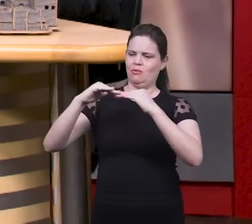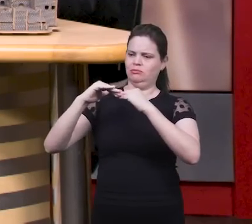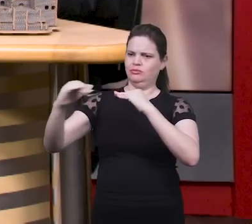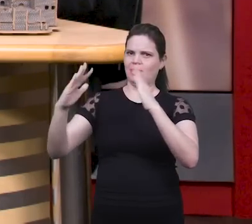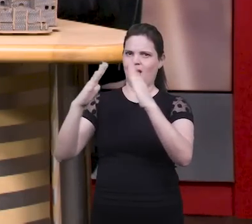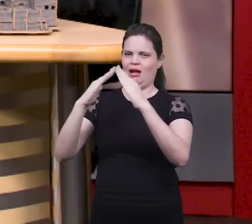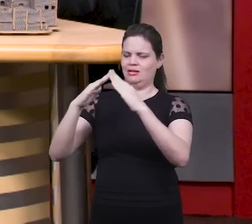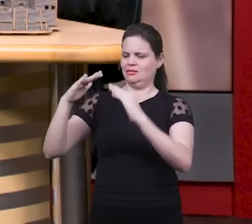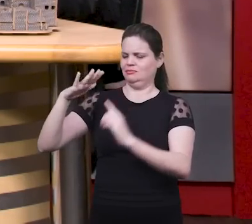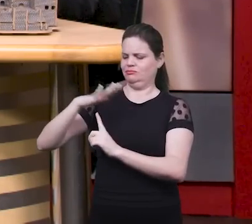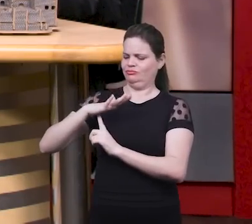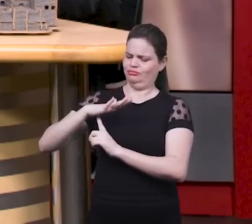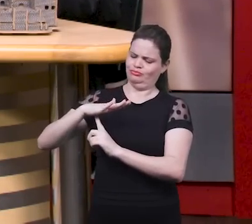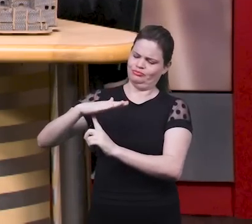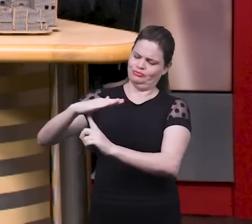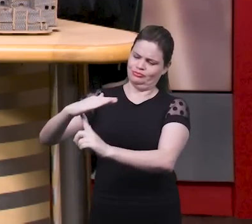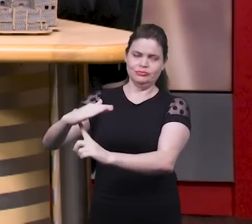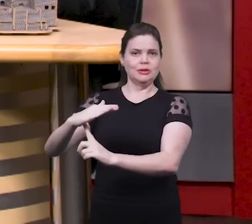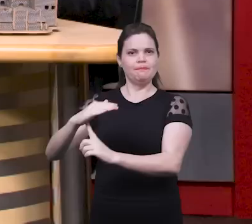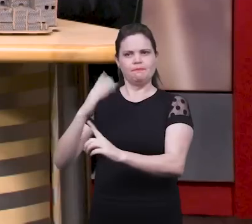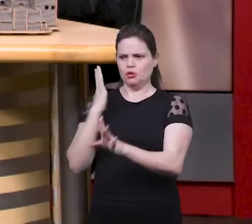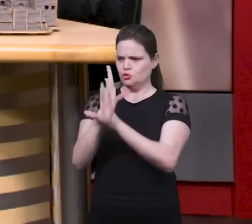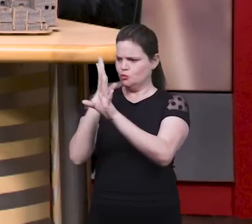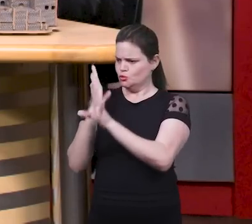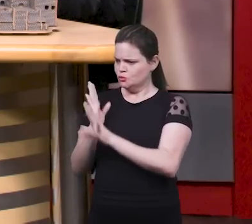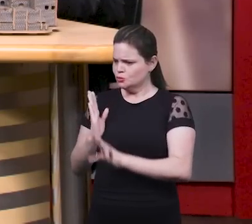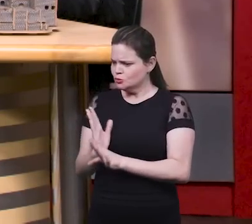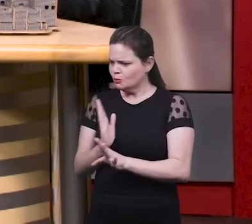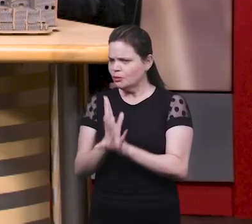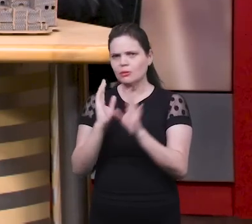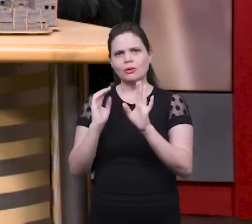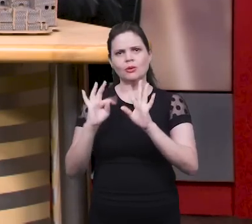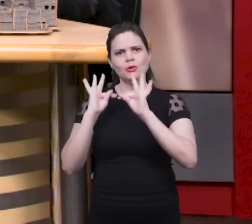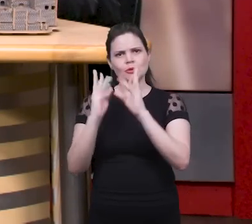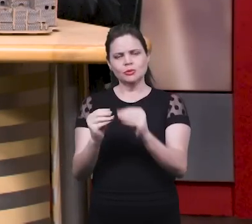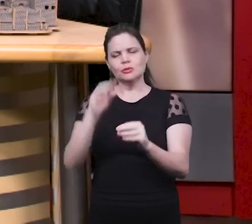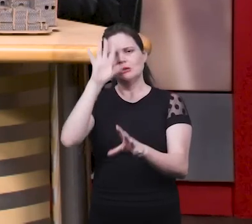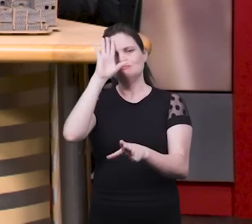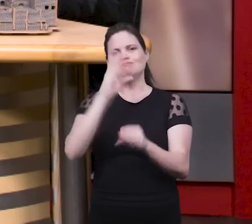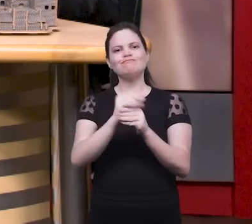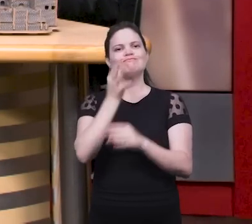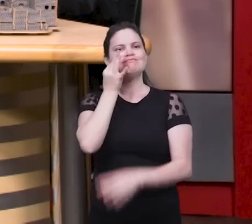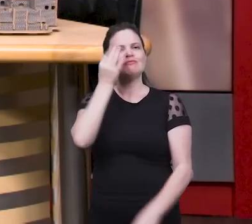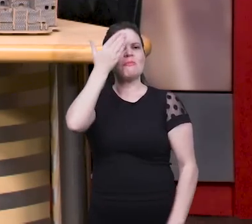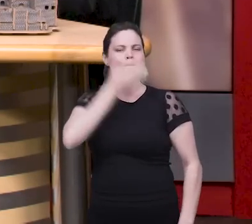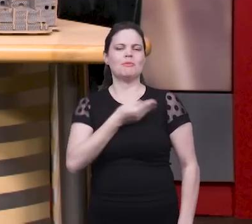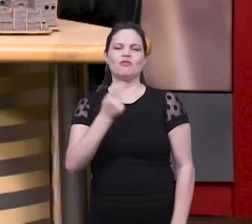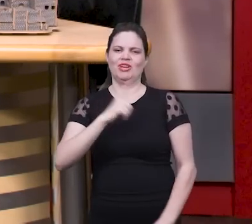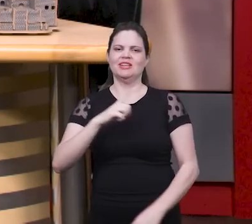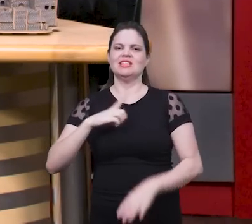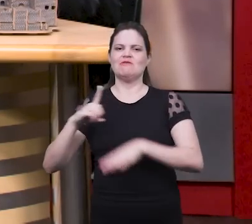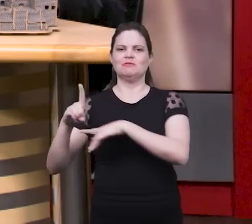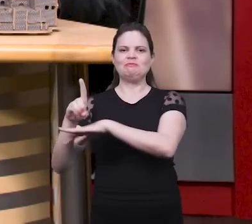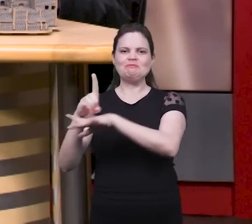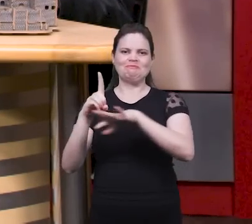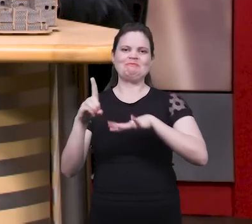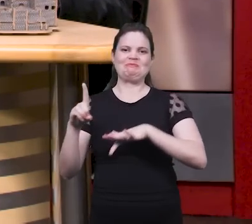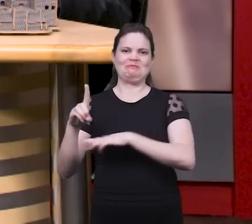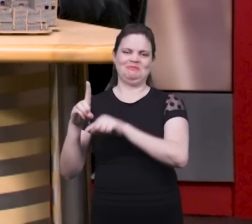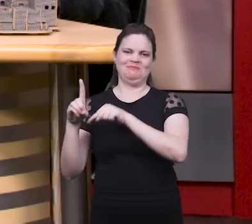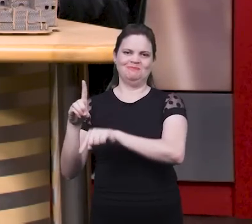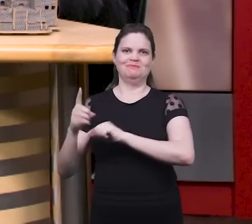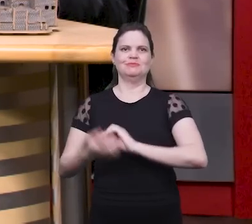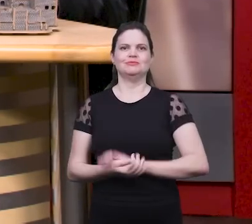Betesda é esse aqui, nessa região, conforme nós vemos aí nas imagens. Então, eu quero